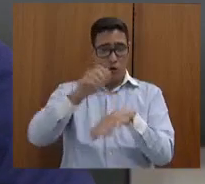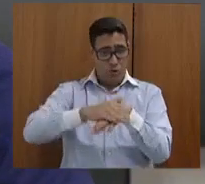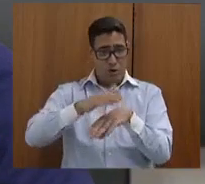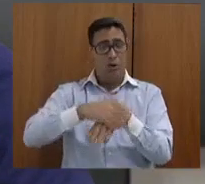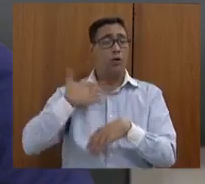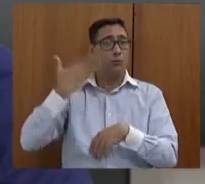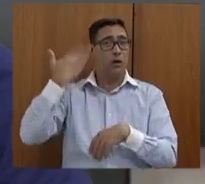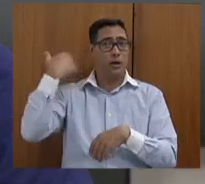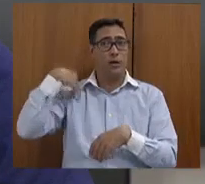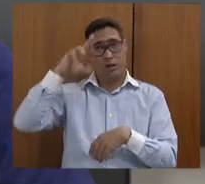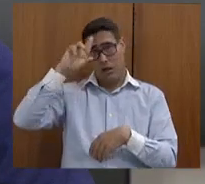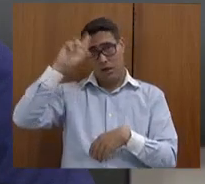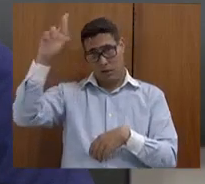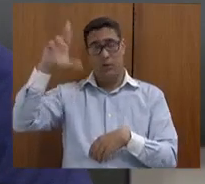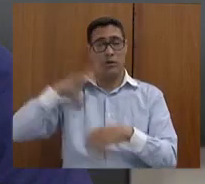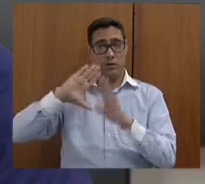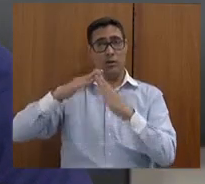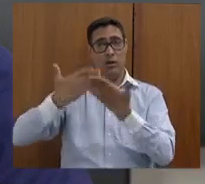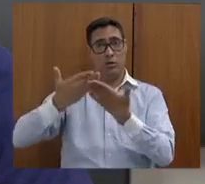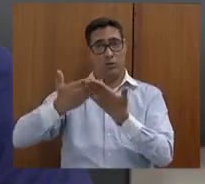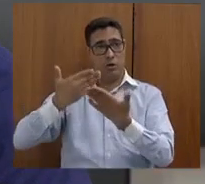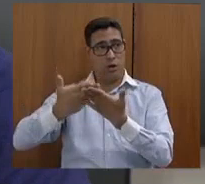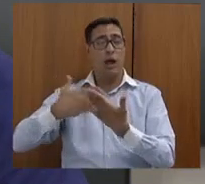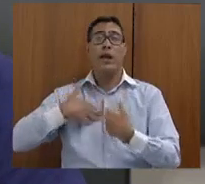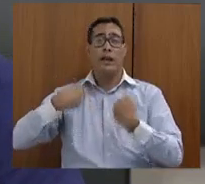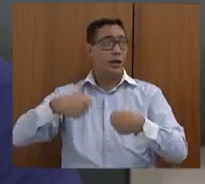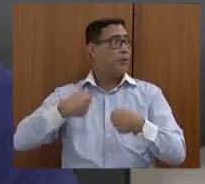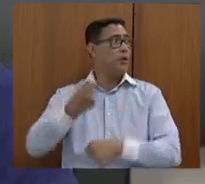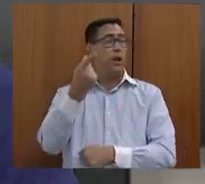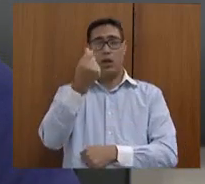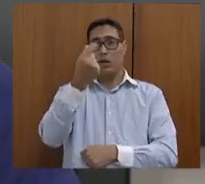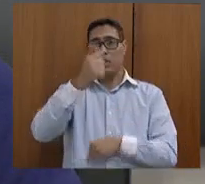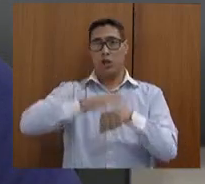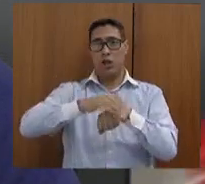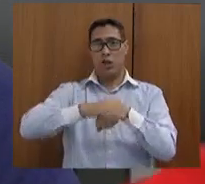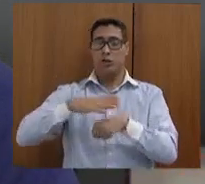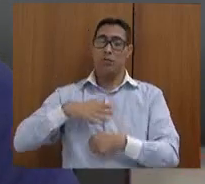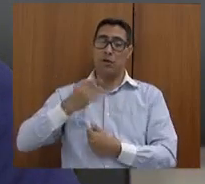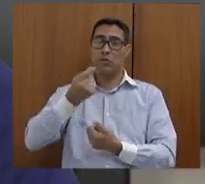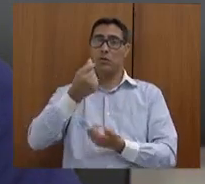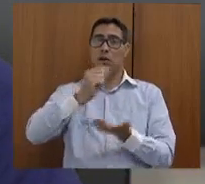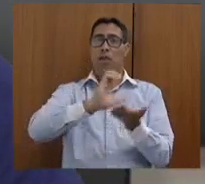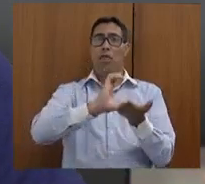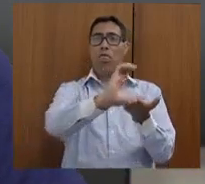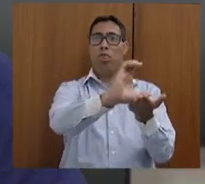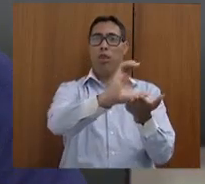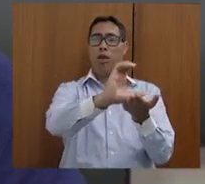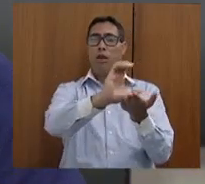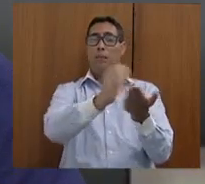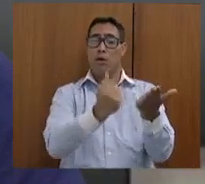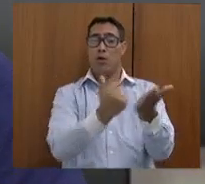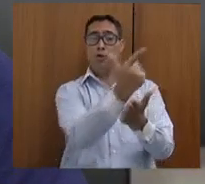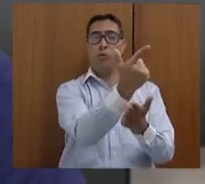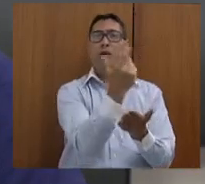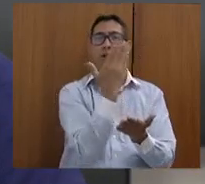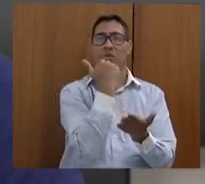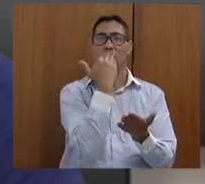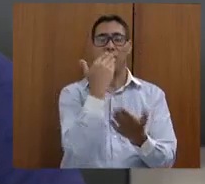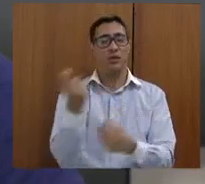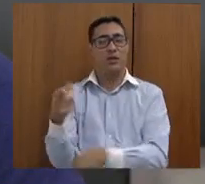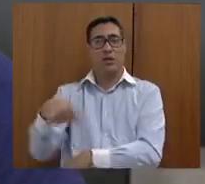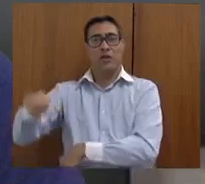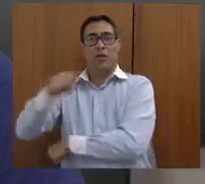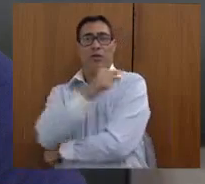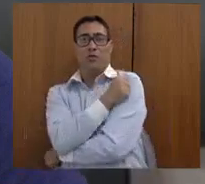meu bolso para poder comprar alimentação dos Estudantes e vergonhosamente o estado não repassava dinheiro de merenda isso tem que ser